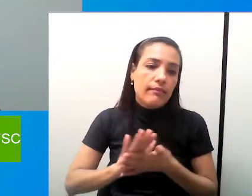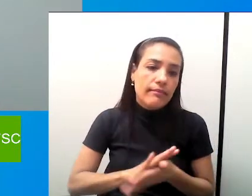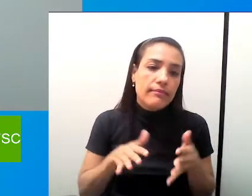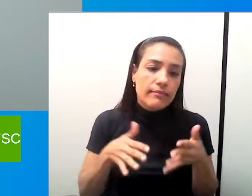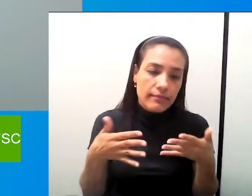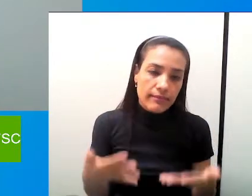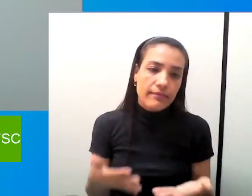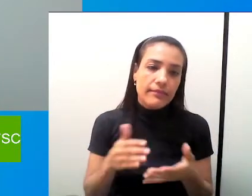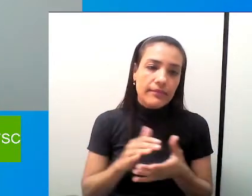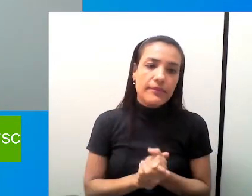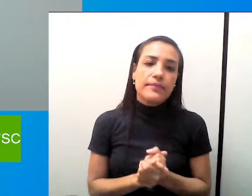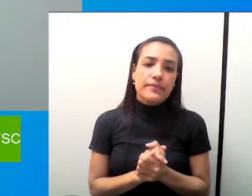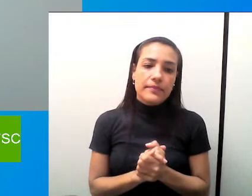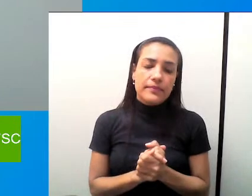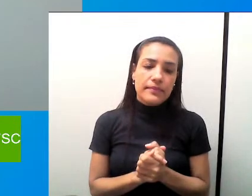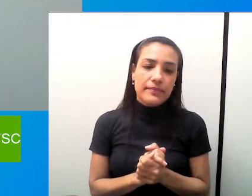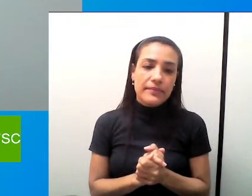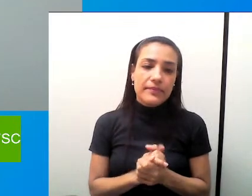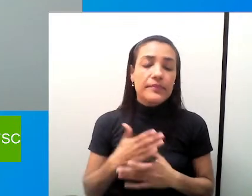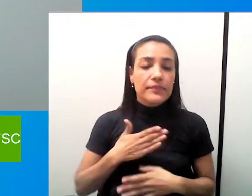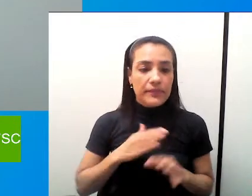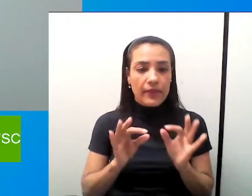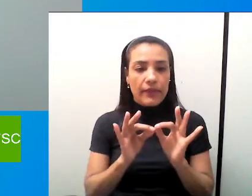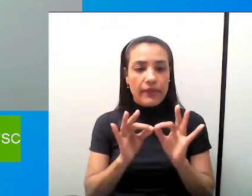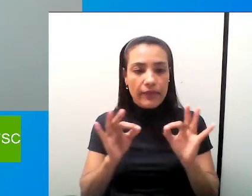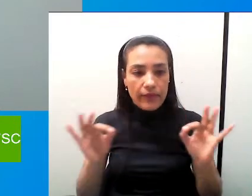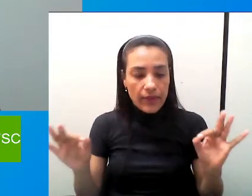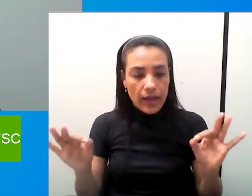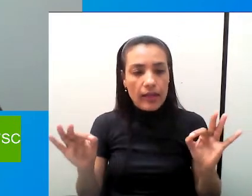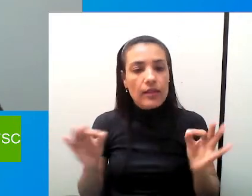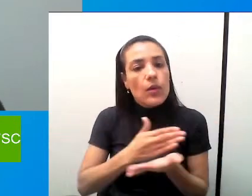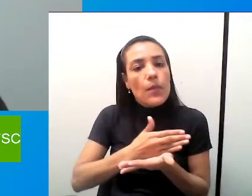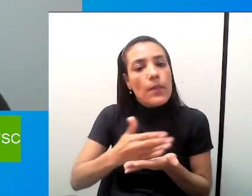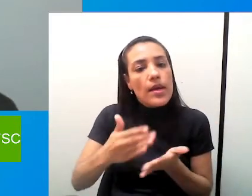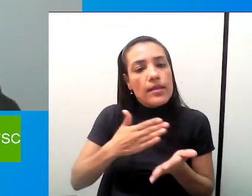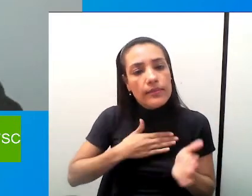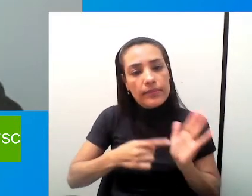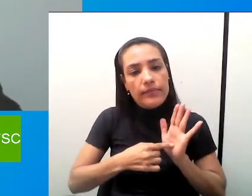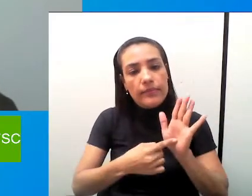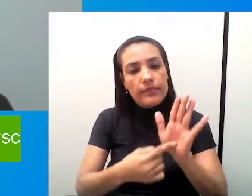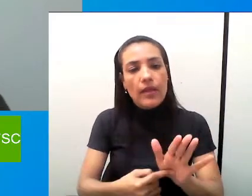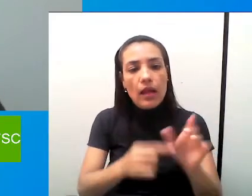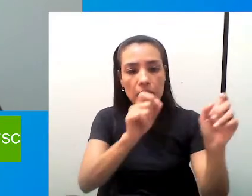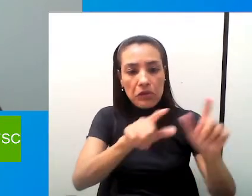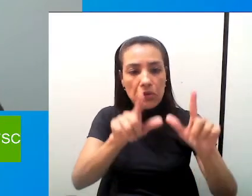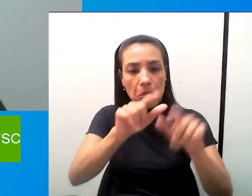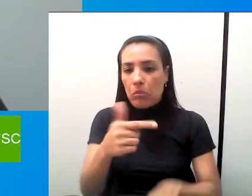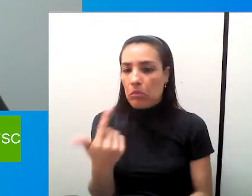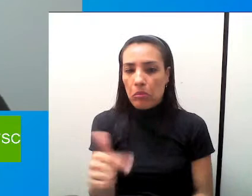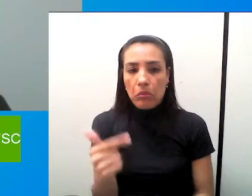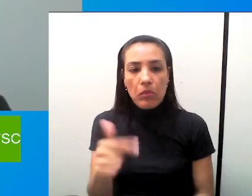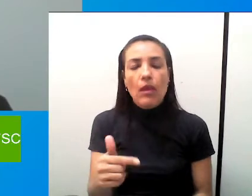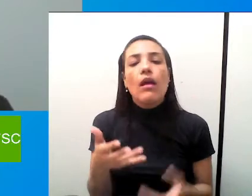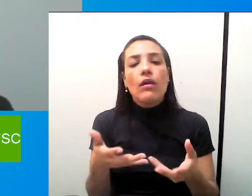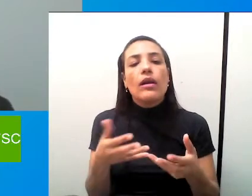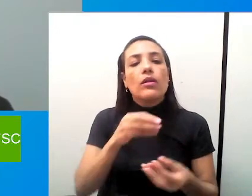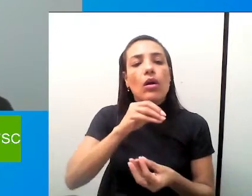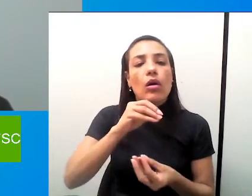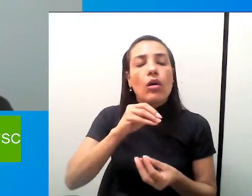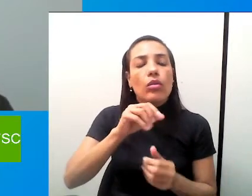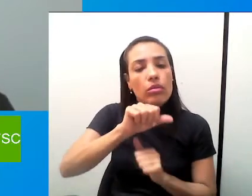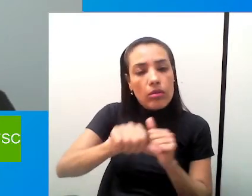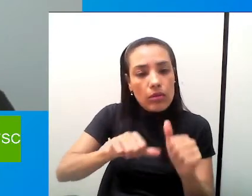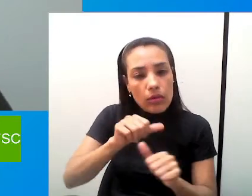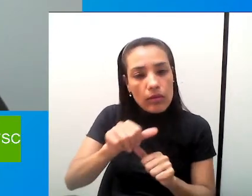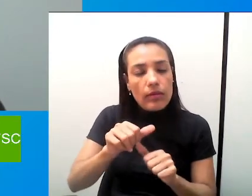essa para mim, a frase que inicia a minha apresentação. Eu não trouxe slides, eu gostaria só de trocar realmente essa